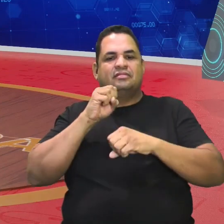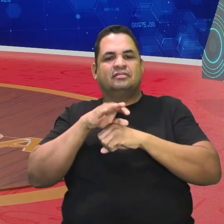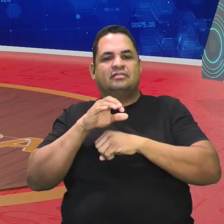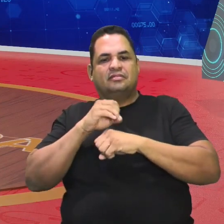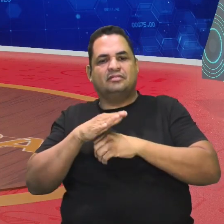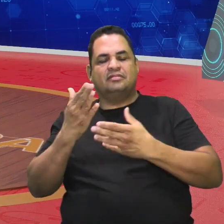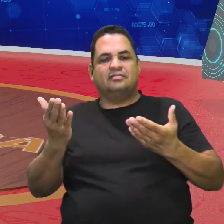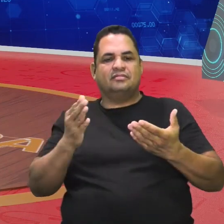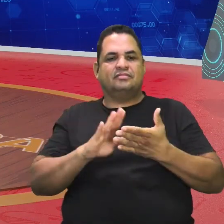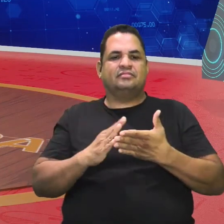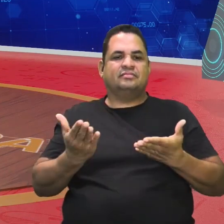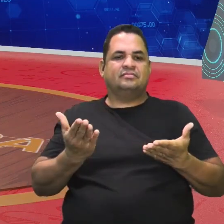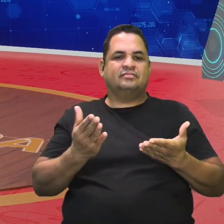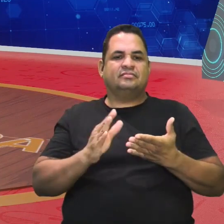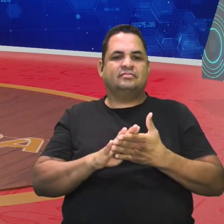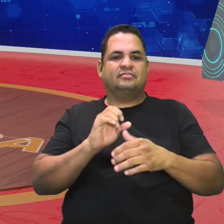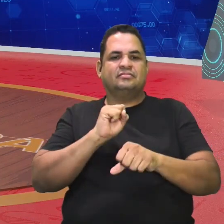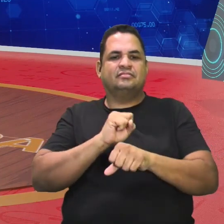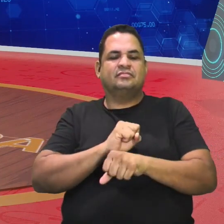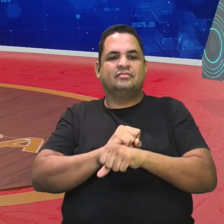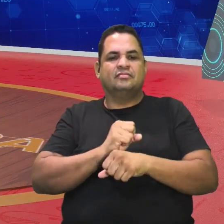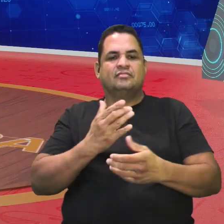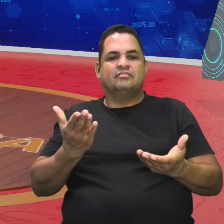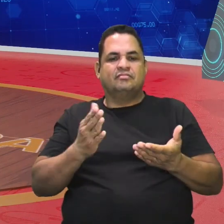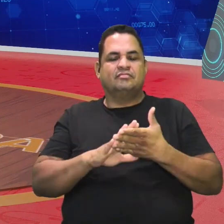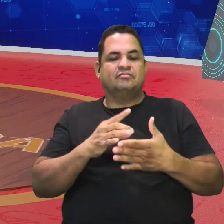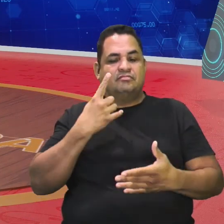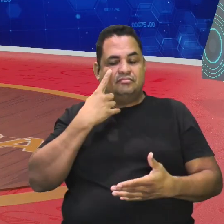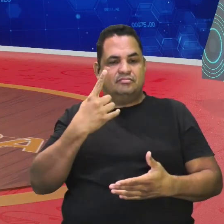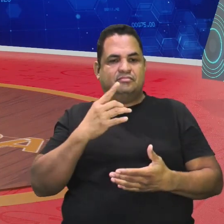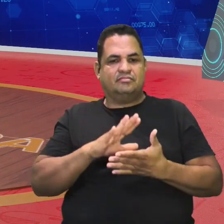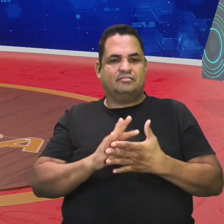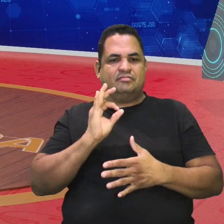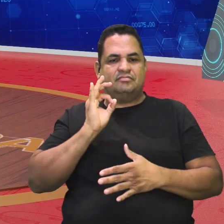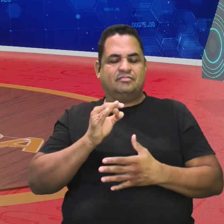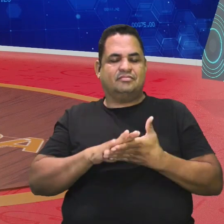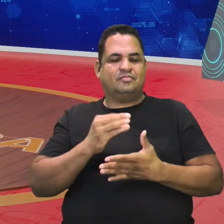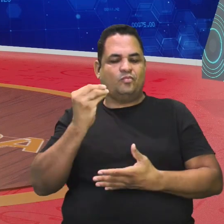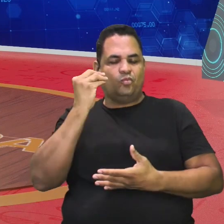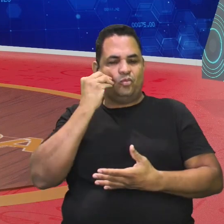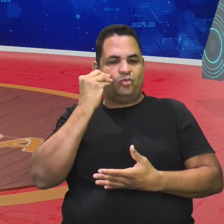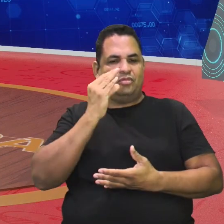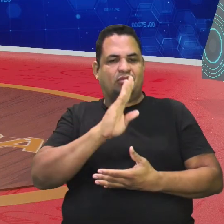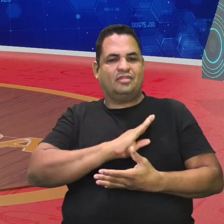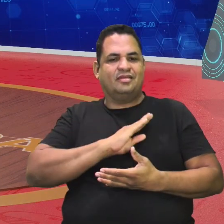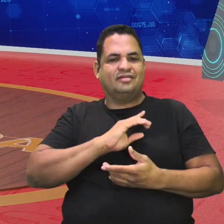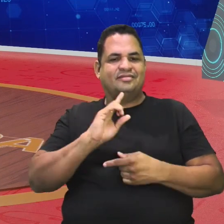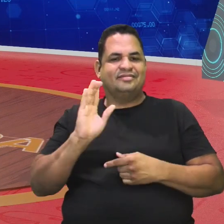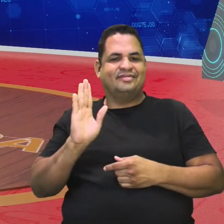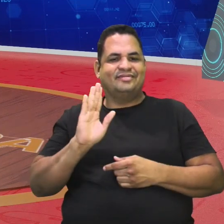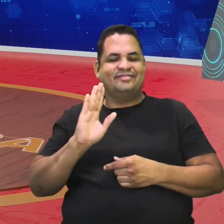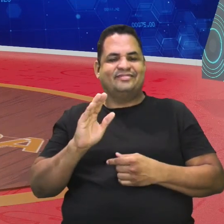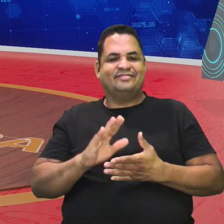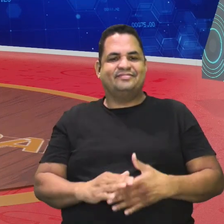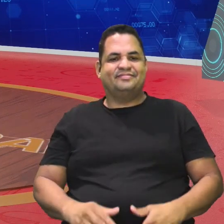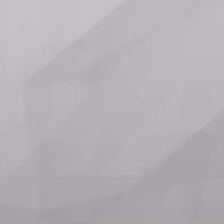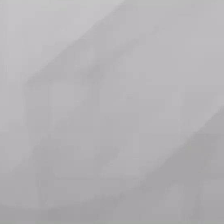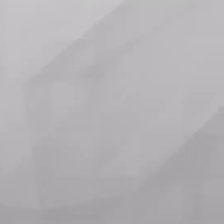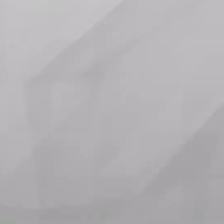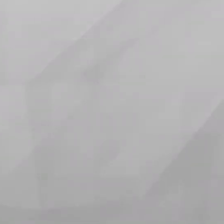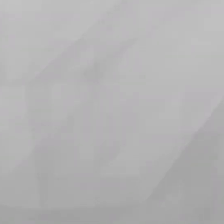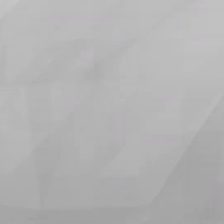dicas e macetes. Então, espere aí, aguarde e confira, tá certo? Aquele beijo no coração e até a próxima aula. Tchau, tchau!